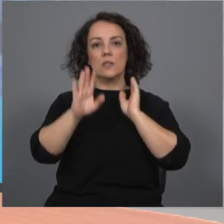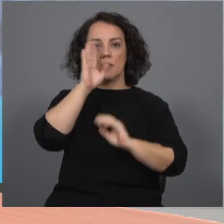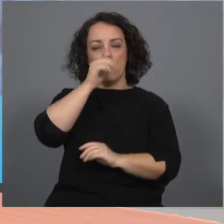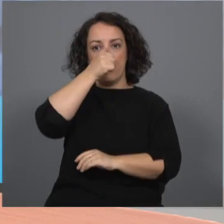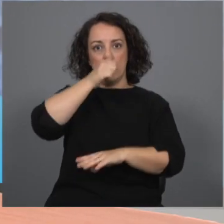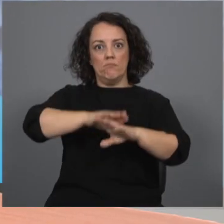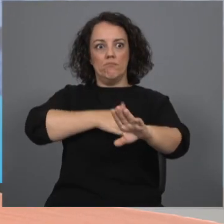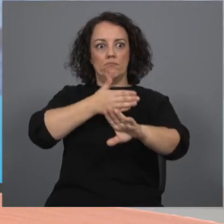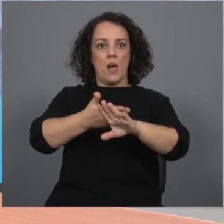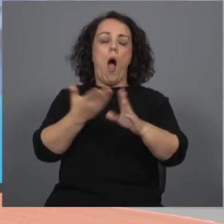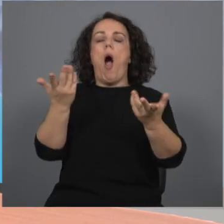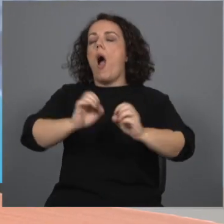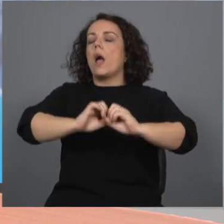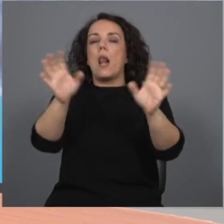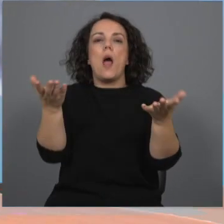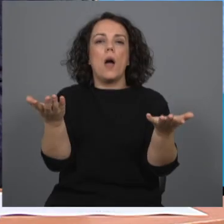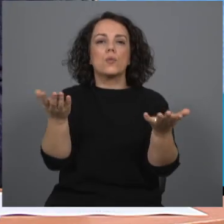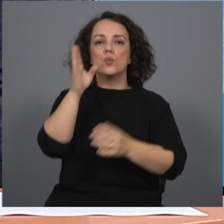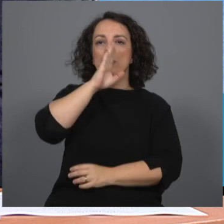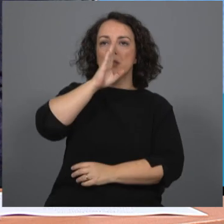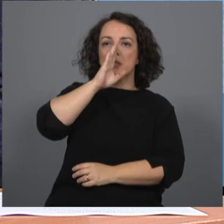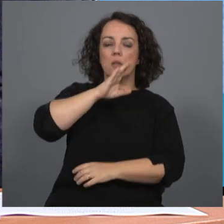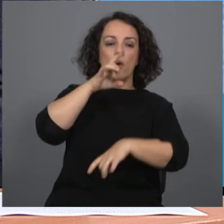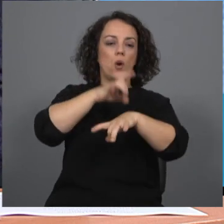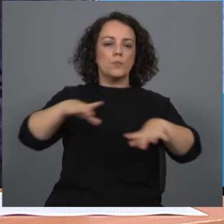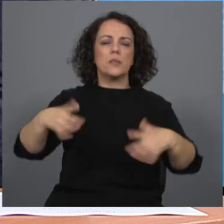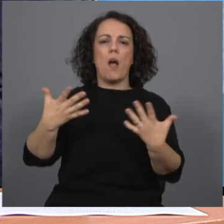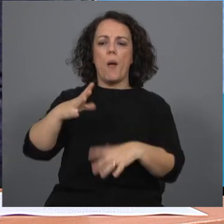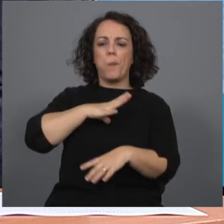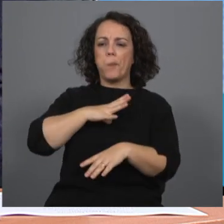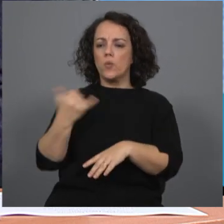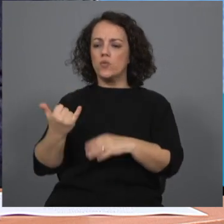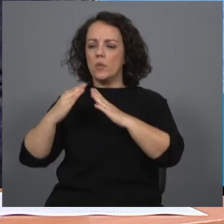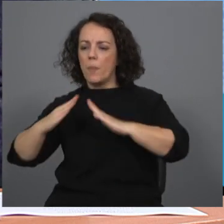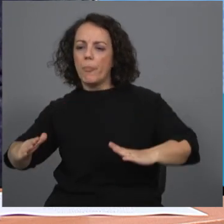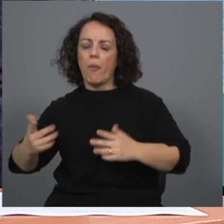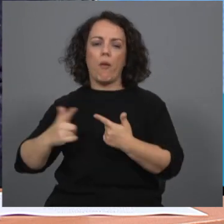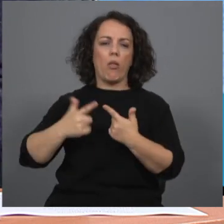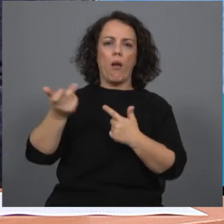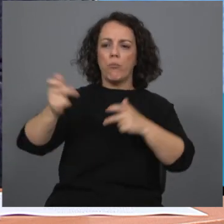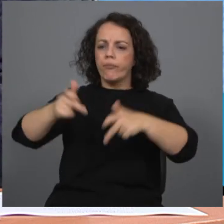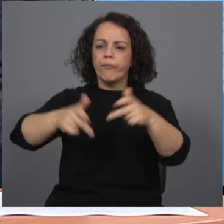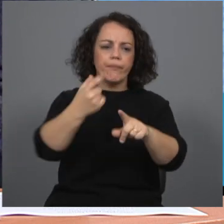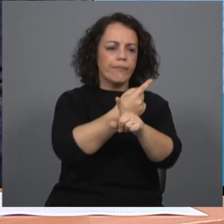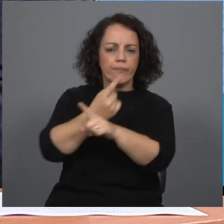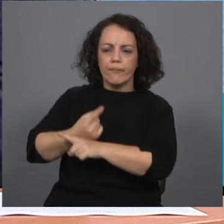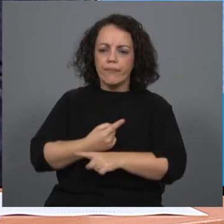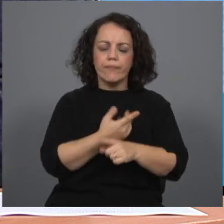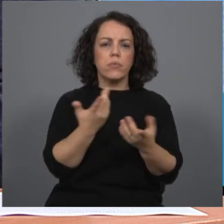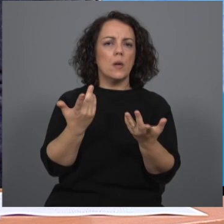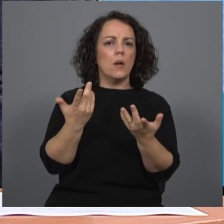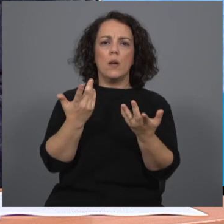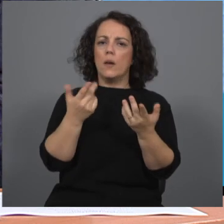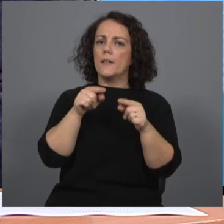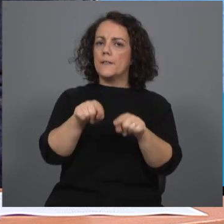Bem, claro, isso é evidente. E, portanto, todos os hospitais de campanha, as questões que se montaram e que